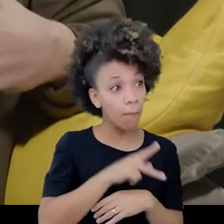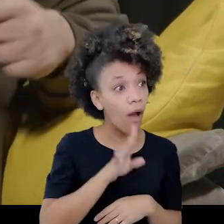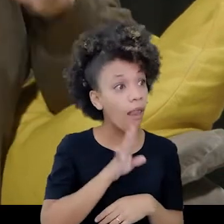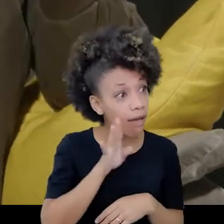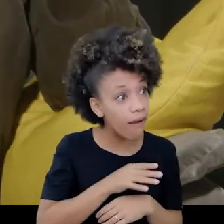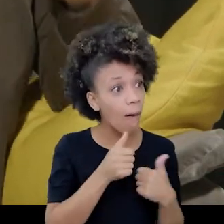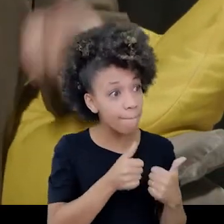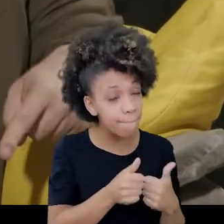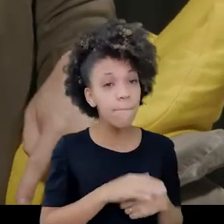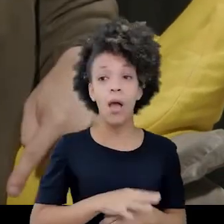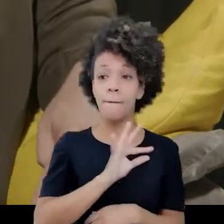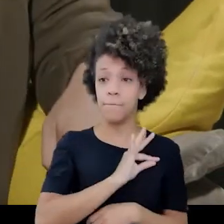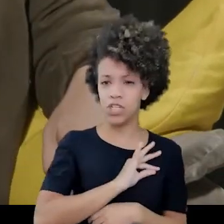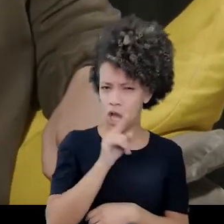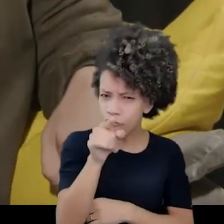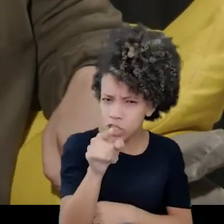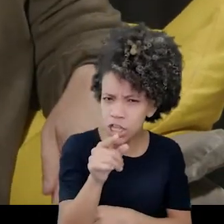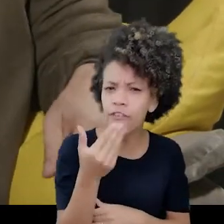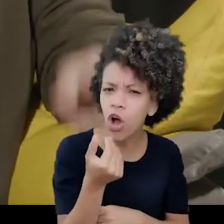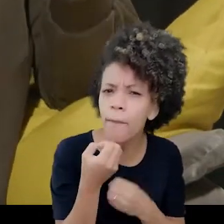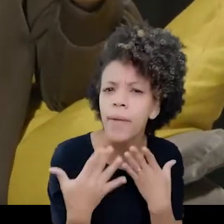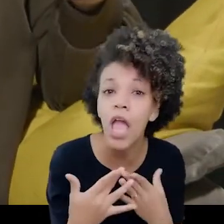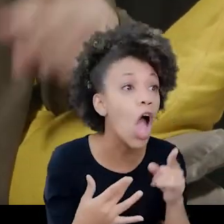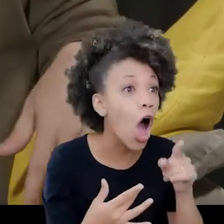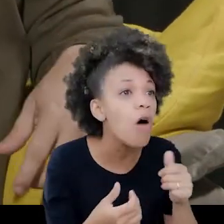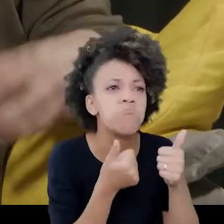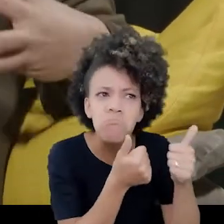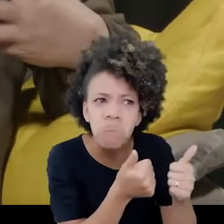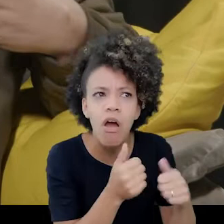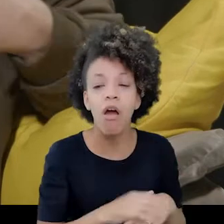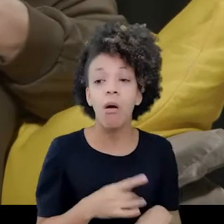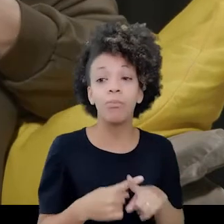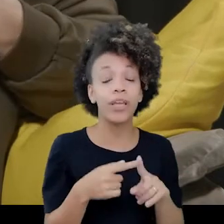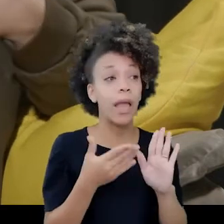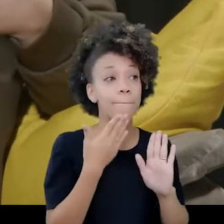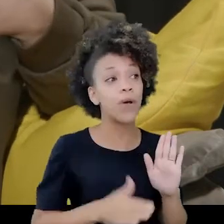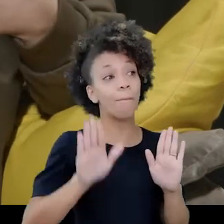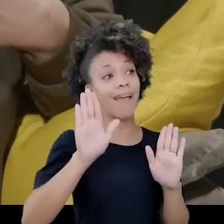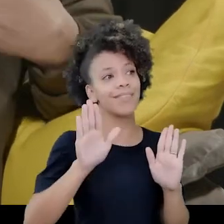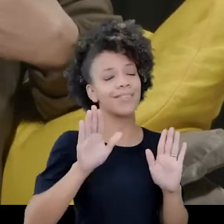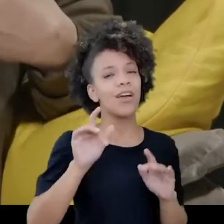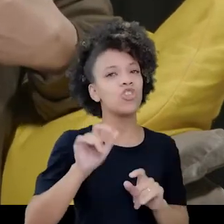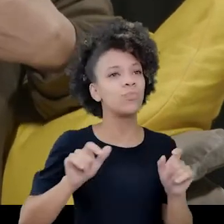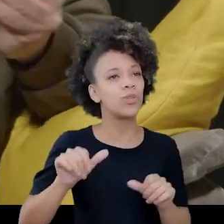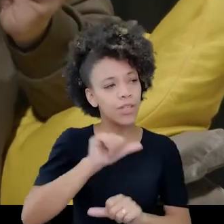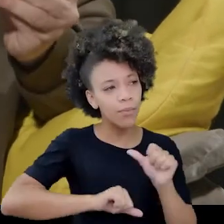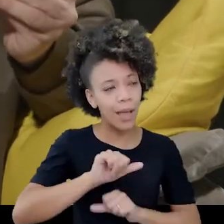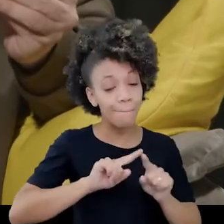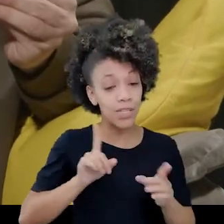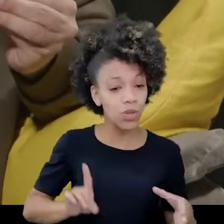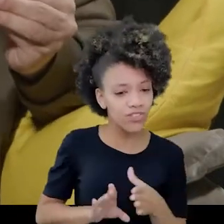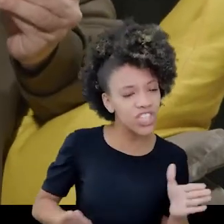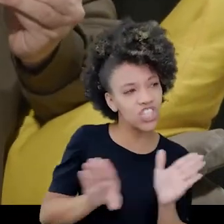você tá assim pôrra vai ser legal para caramba ó policial e vai comer bem fulano de tal Porque são Promessas de alguém que está